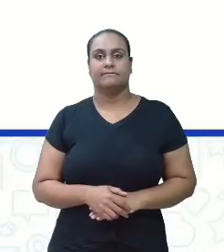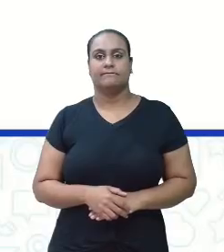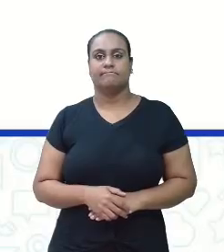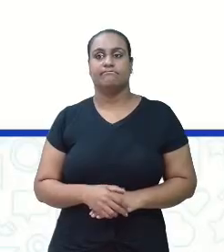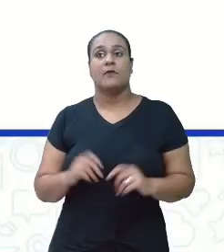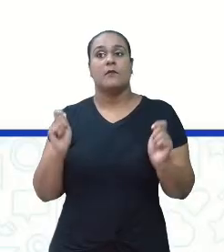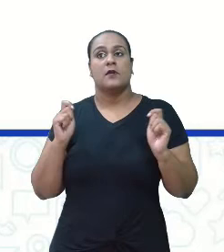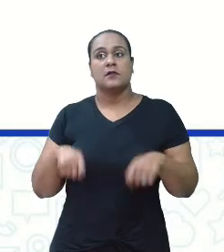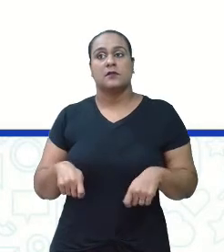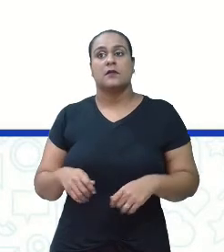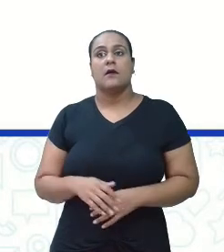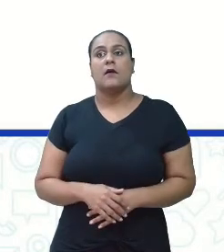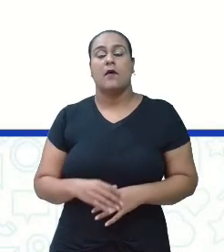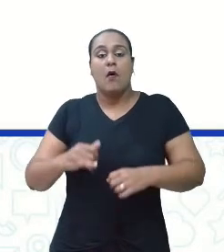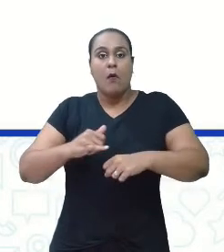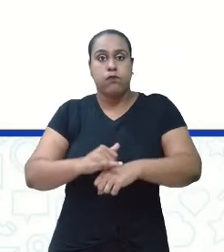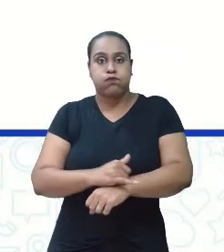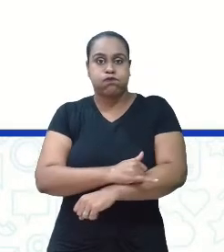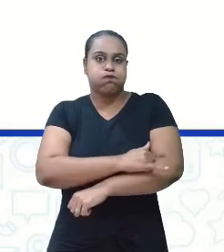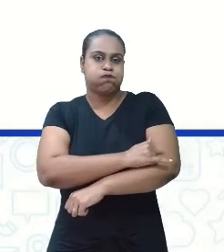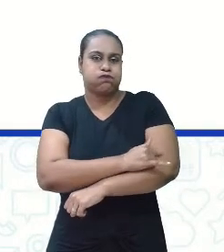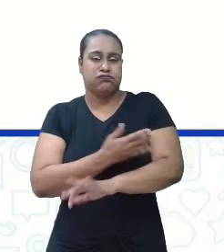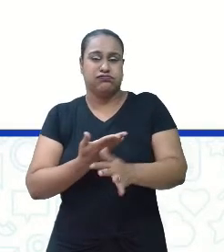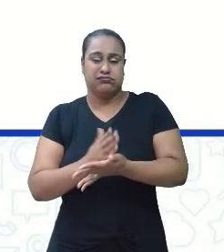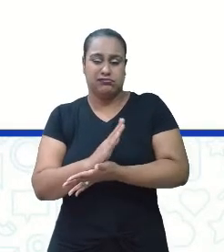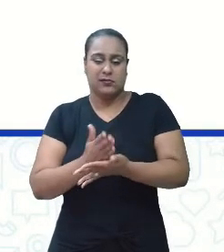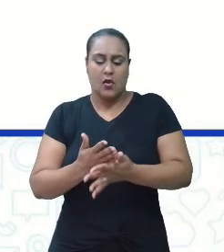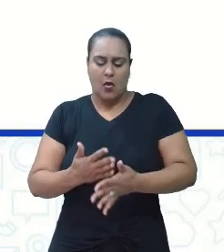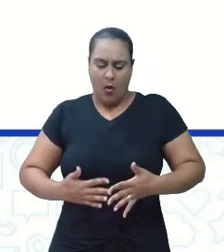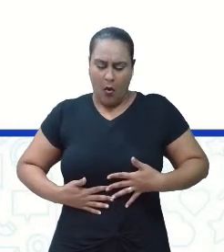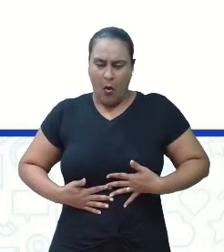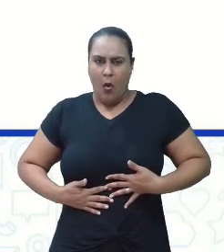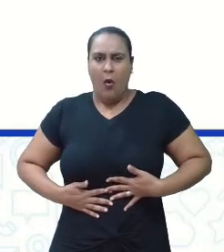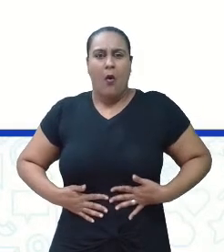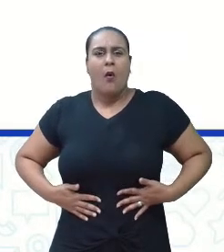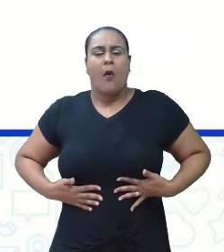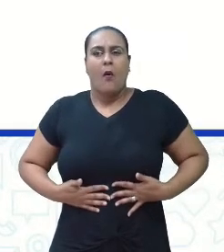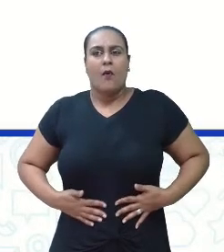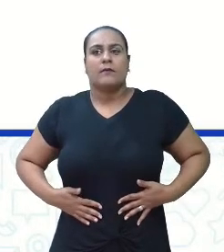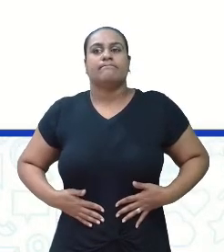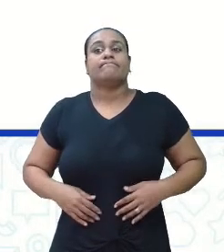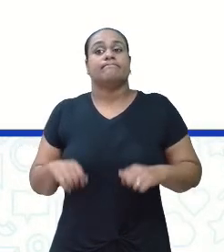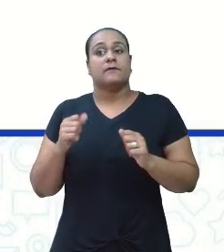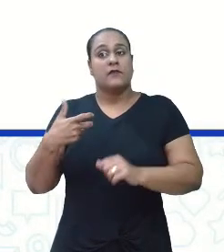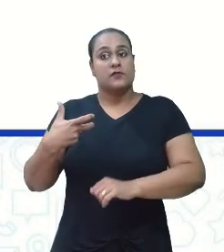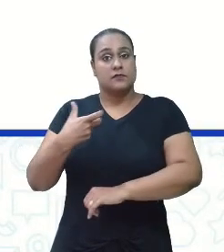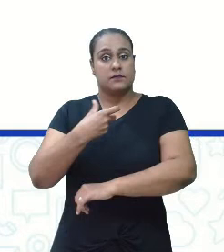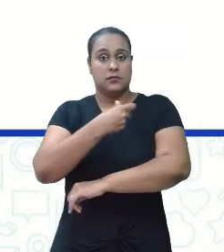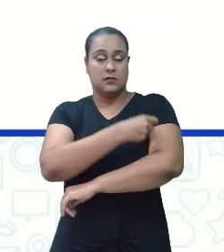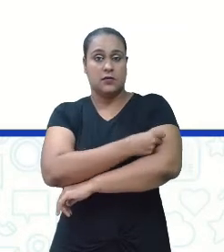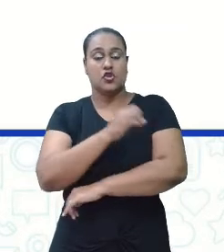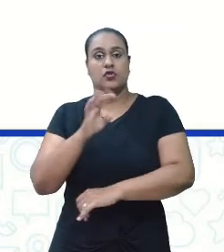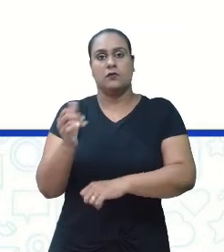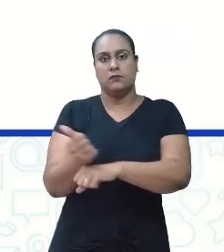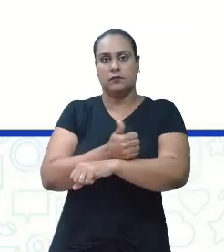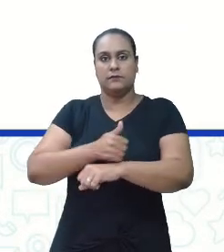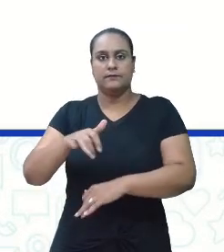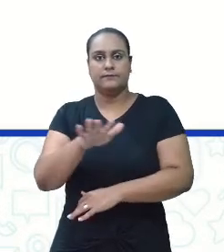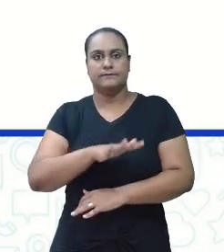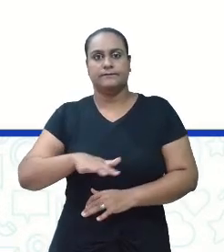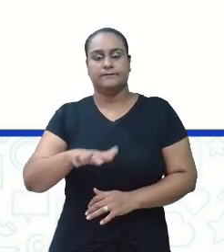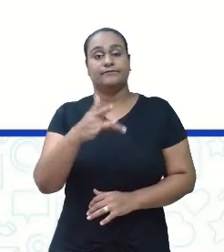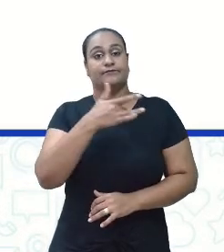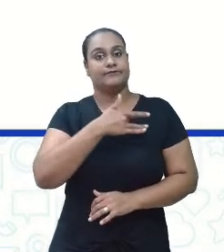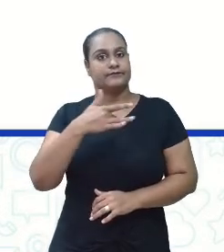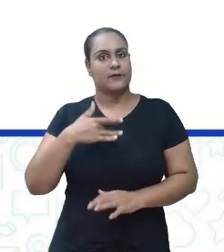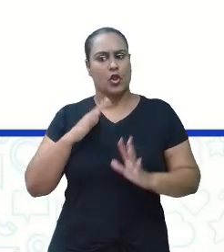causar aumento de peso e incômodo abdominal. Ele também deve ser aplicado por um profissional de saúde, não é todo mundo que